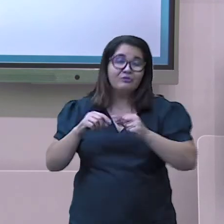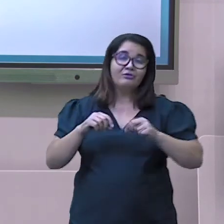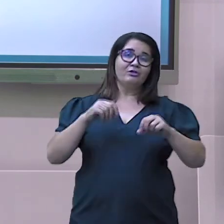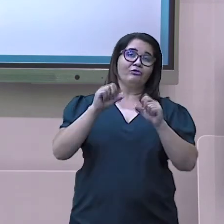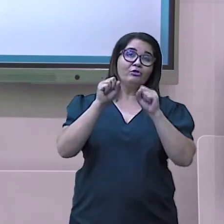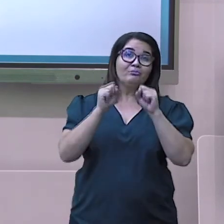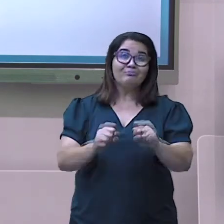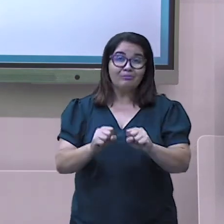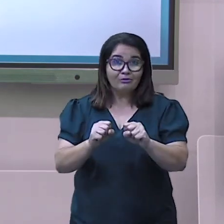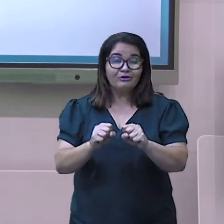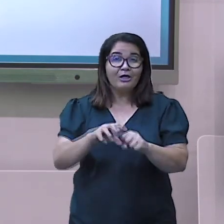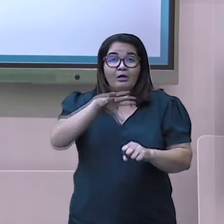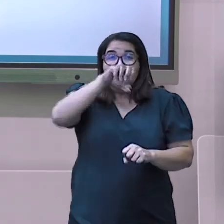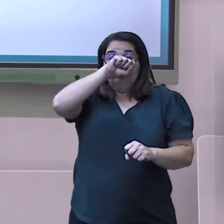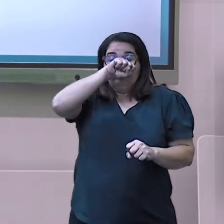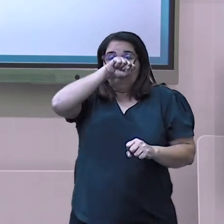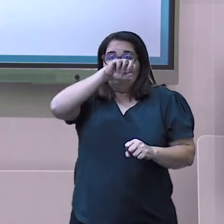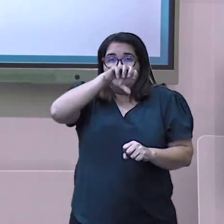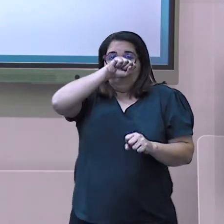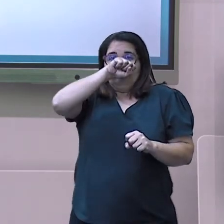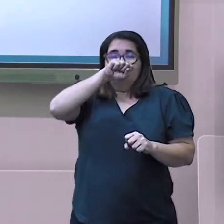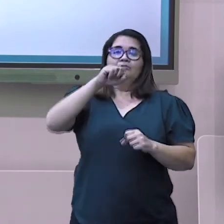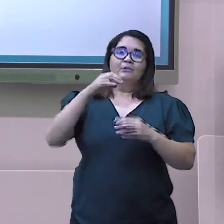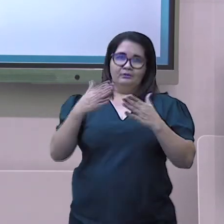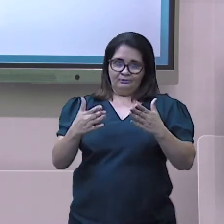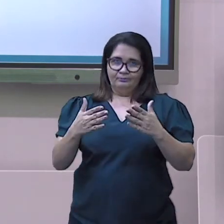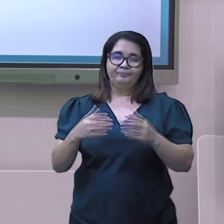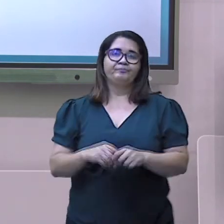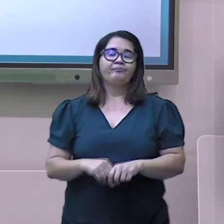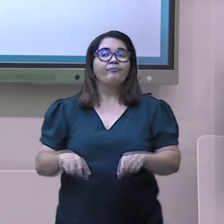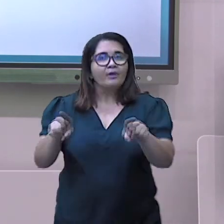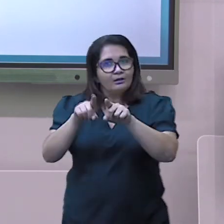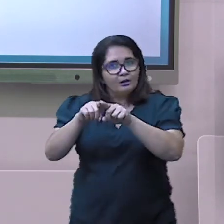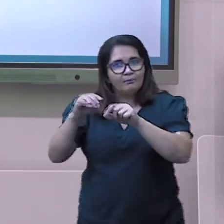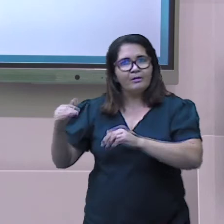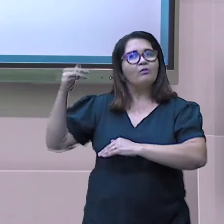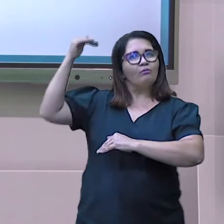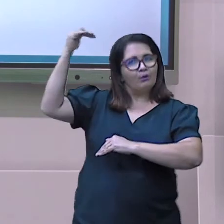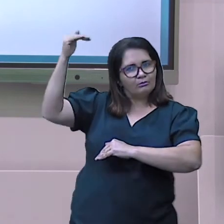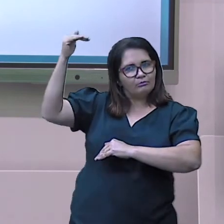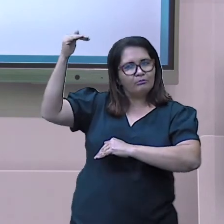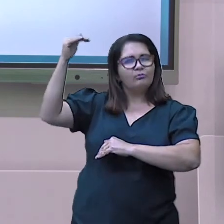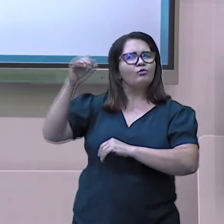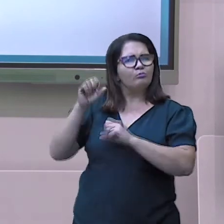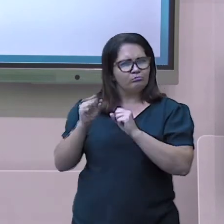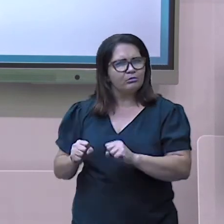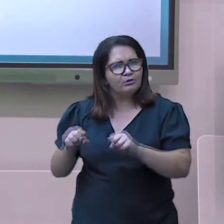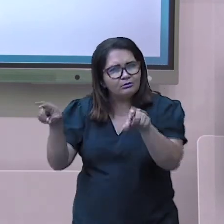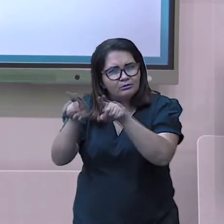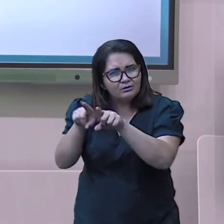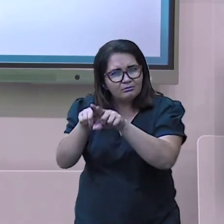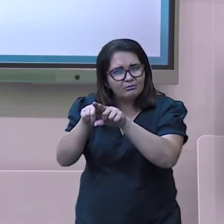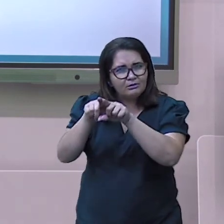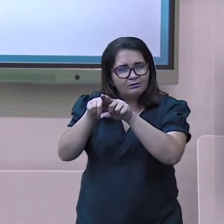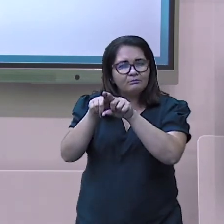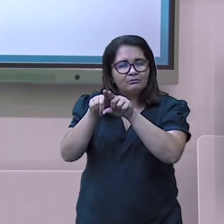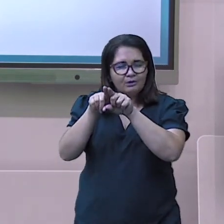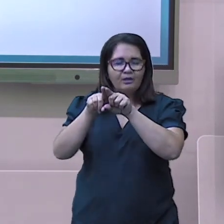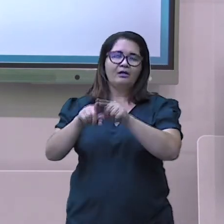temos um adulto. O adulto, ele também pode engasgar. Mas se esse engasgo ele